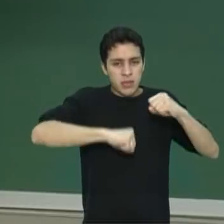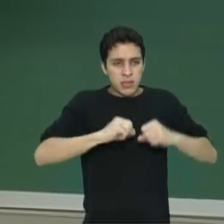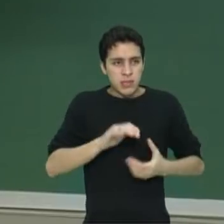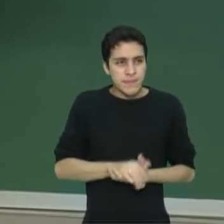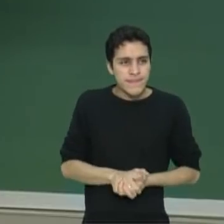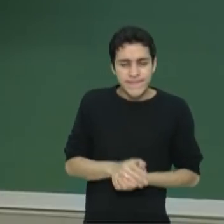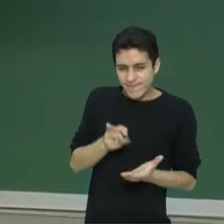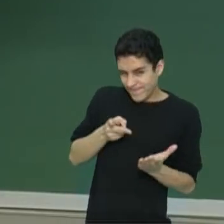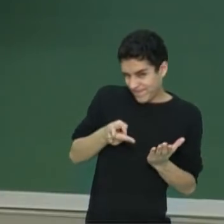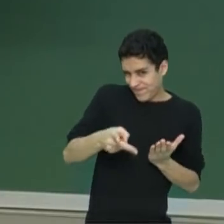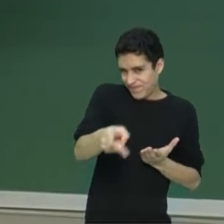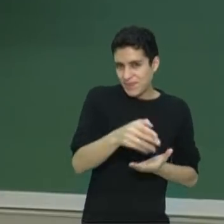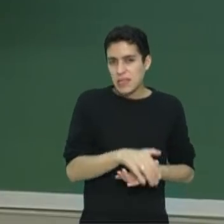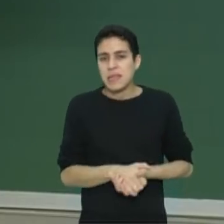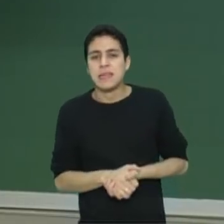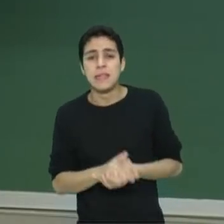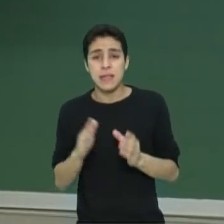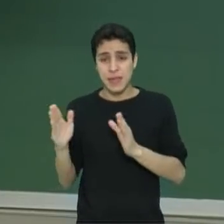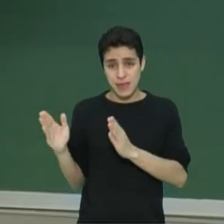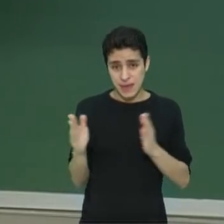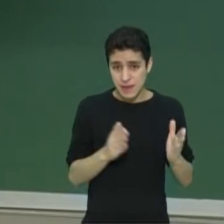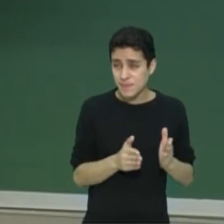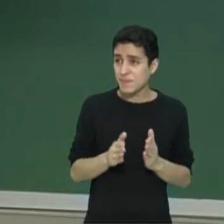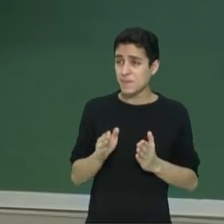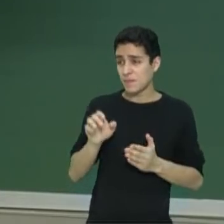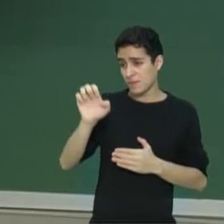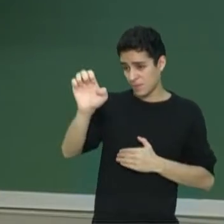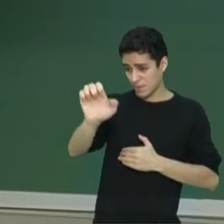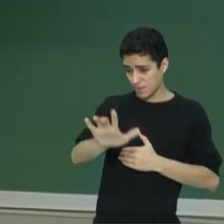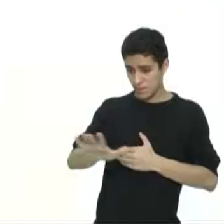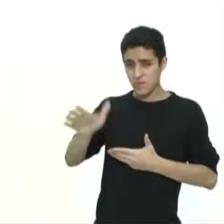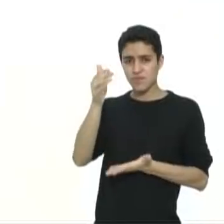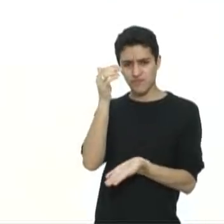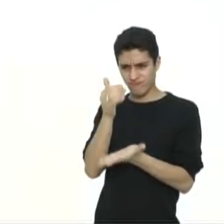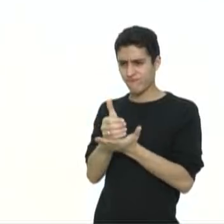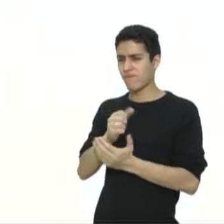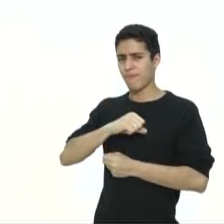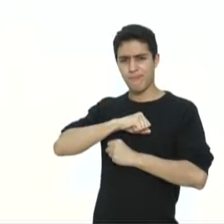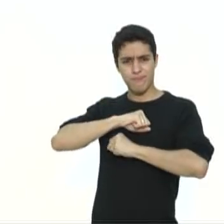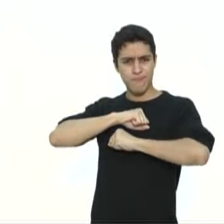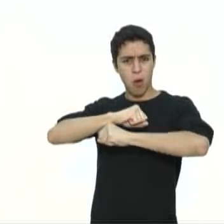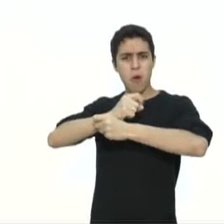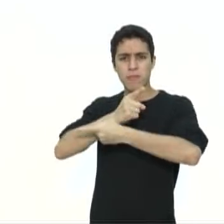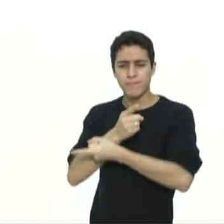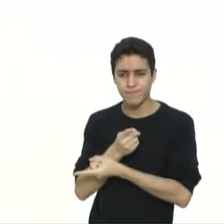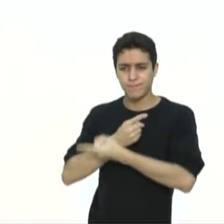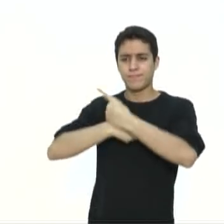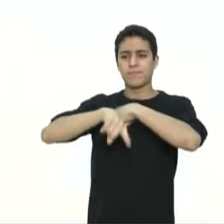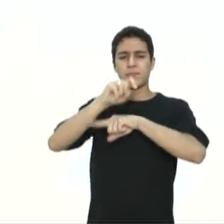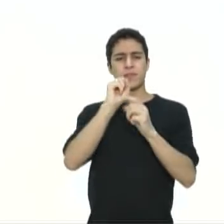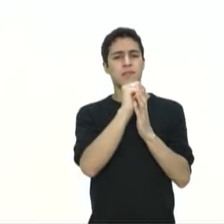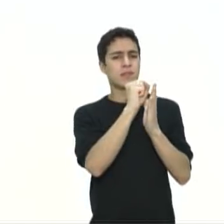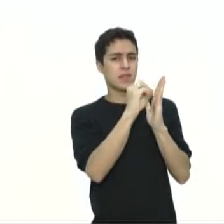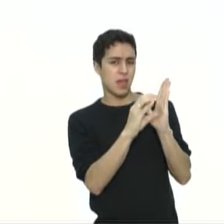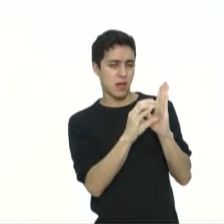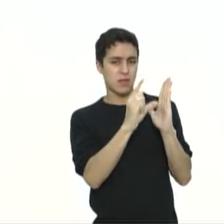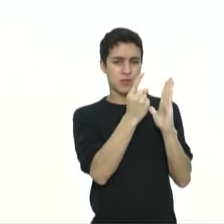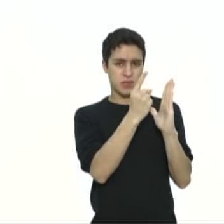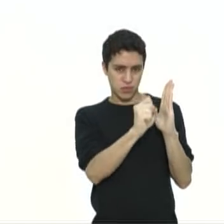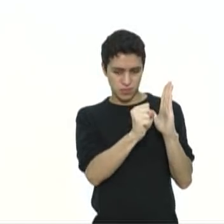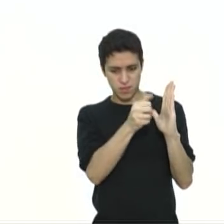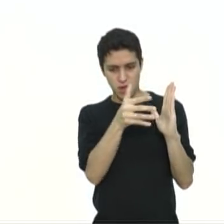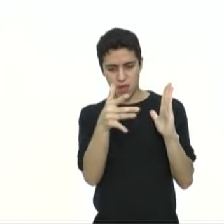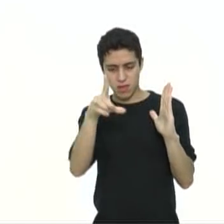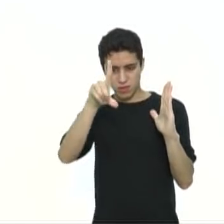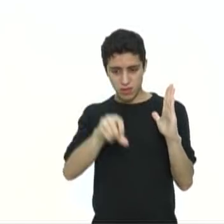em frente. Na Europa, esse processo ganhou um grande impulso, que a gente já sabe, lá no século XVIII e XIX, onde acabou se espalhando